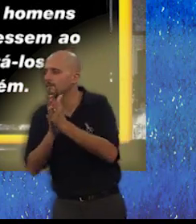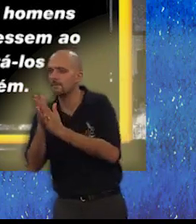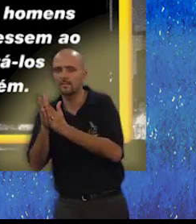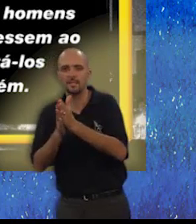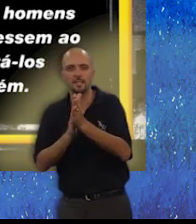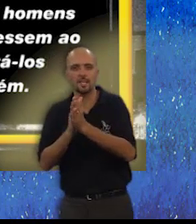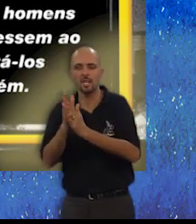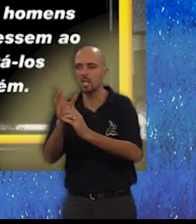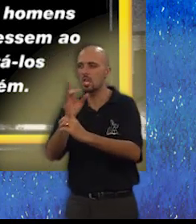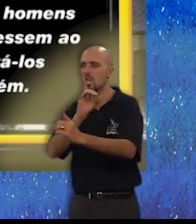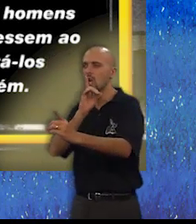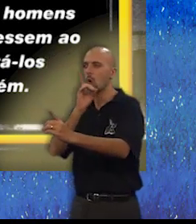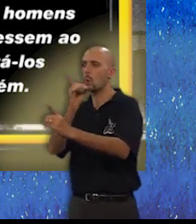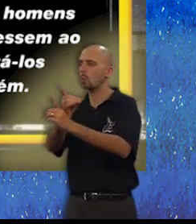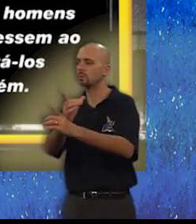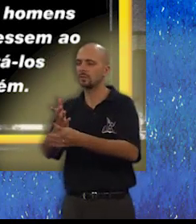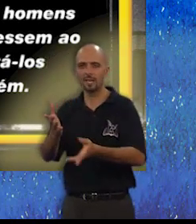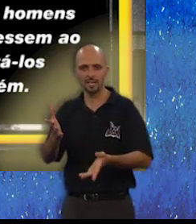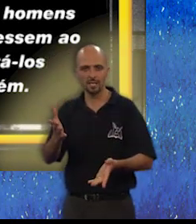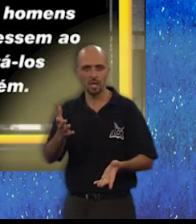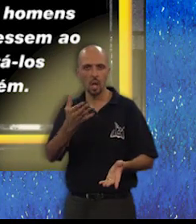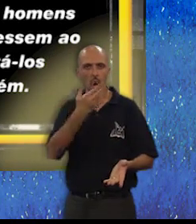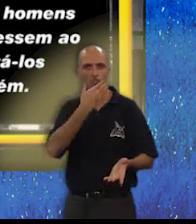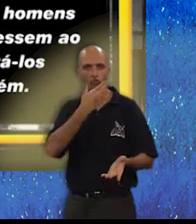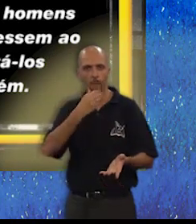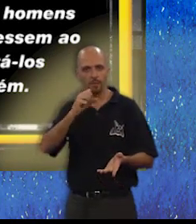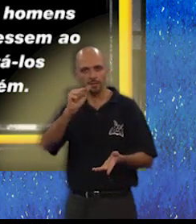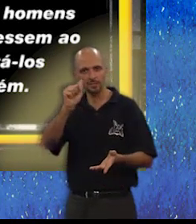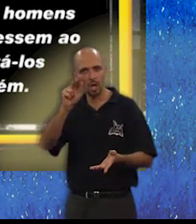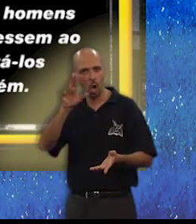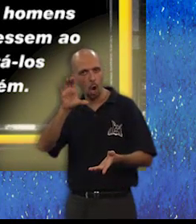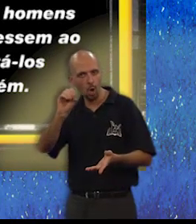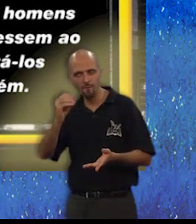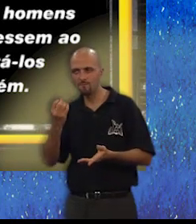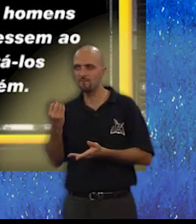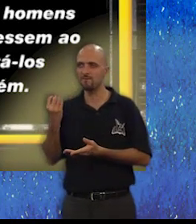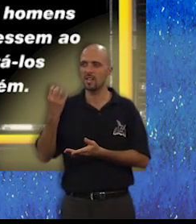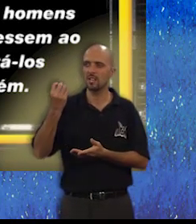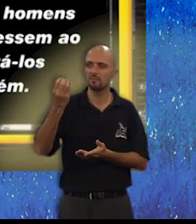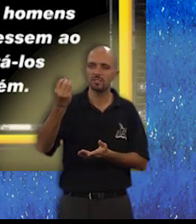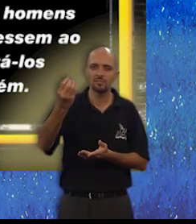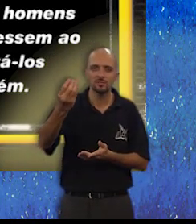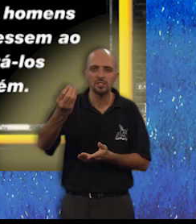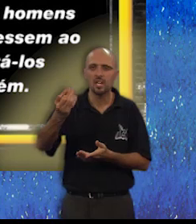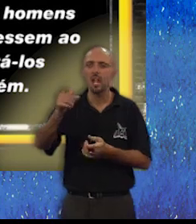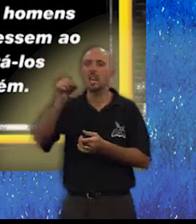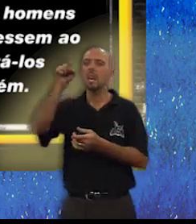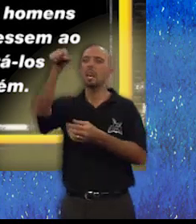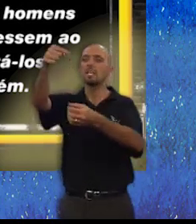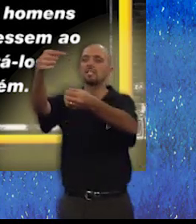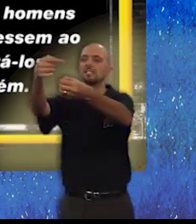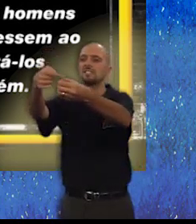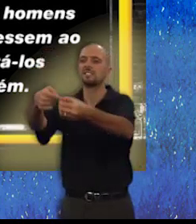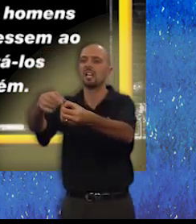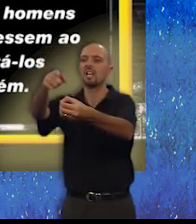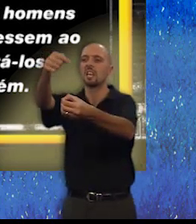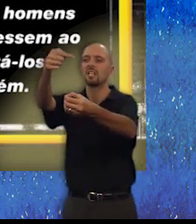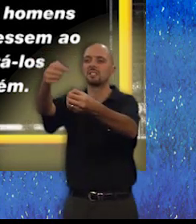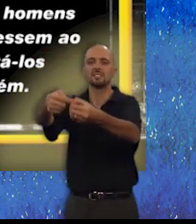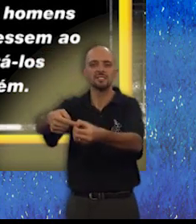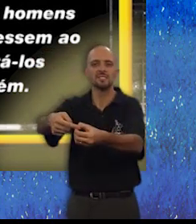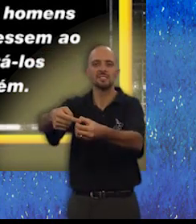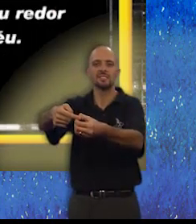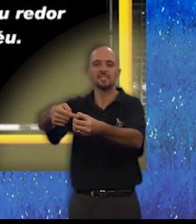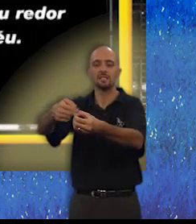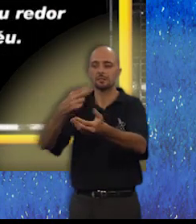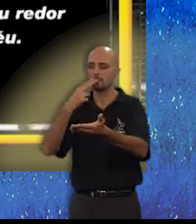de que, caso achasse alguns que eram do caminho, assim homens como mulheres, os levasse presos para